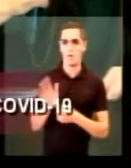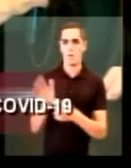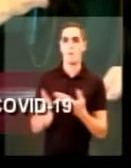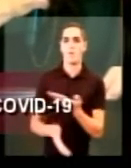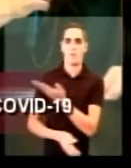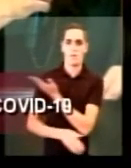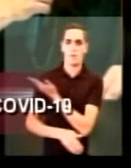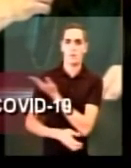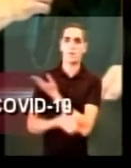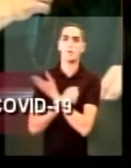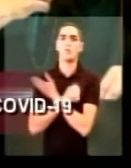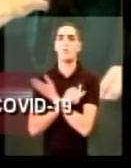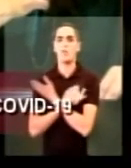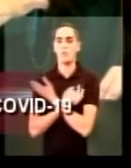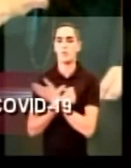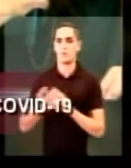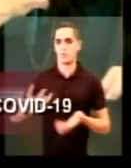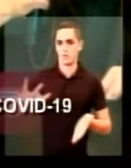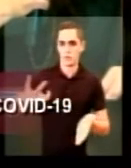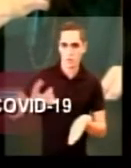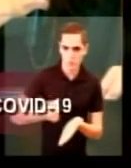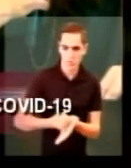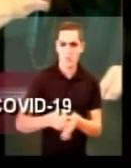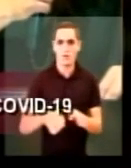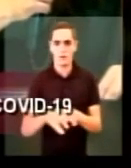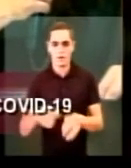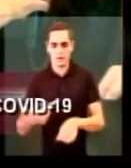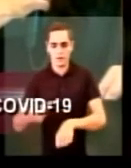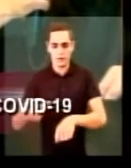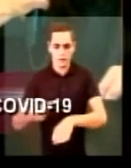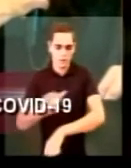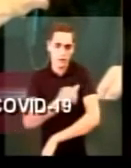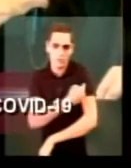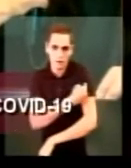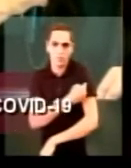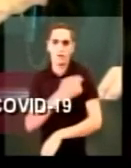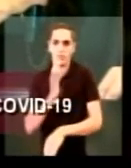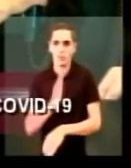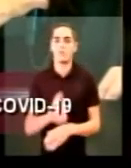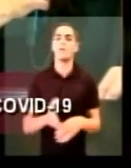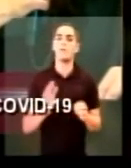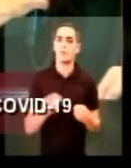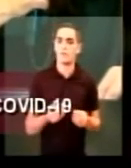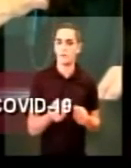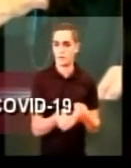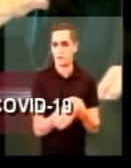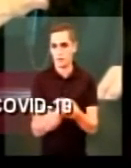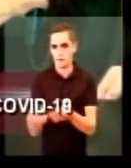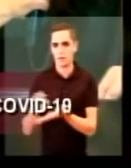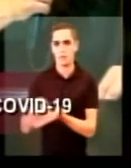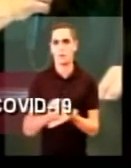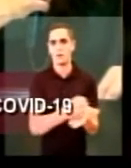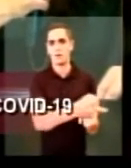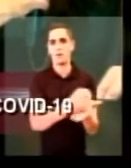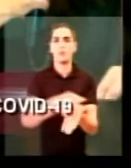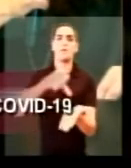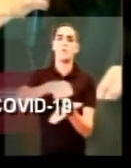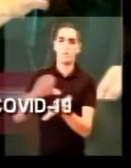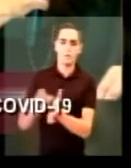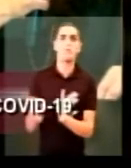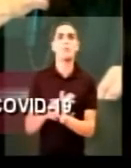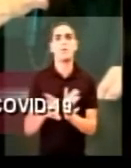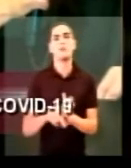agulhas que abastece as unidades de pronto atendimento para outros tipos de procedimento. Então ainda temos lá em estoque para repor as salas